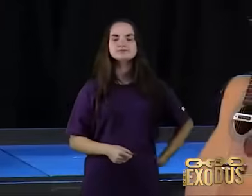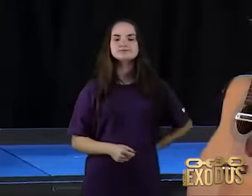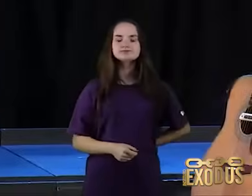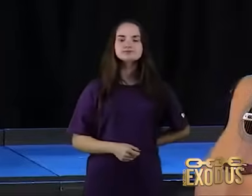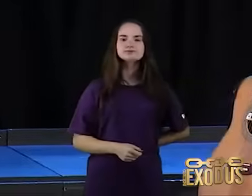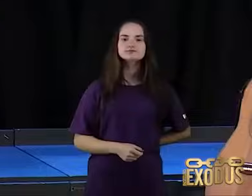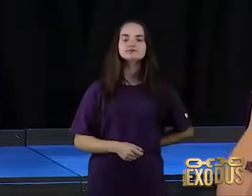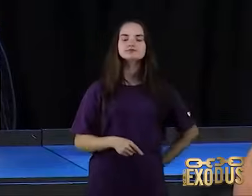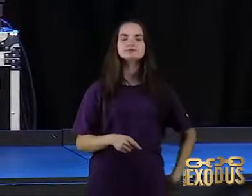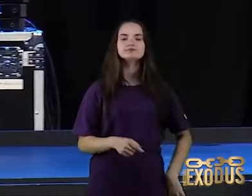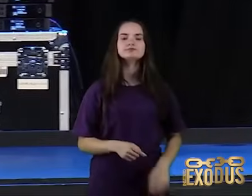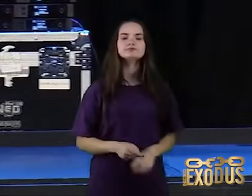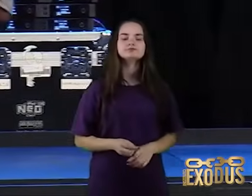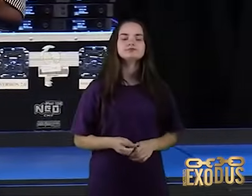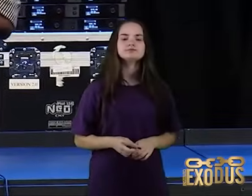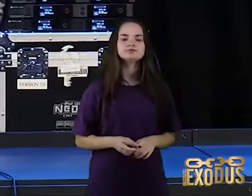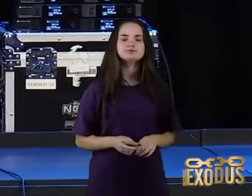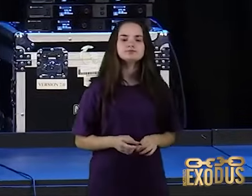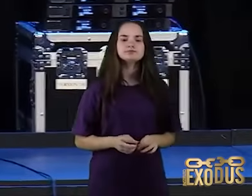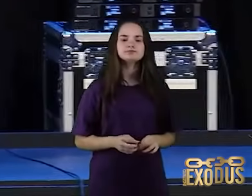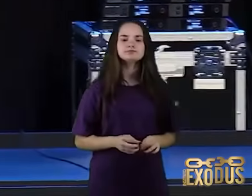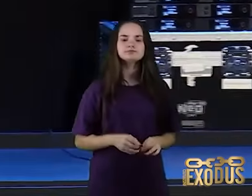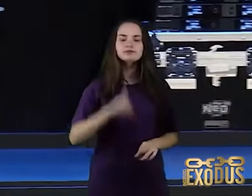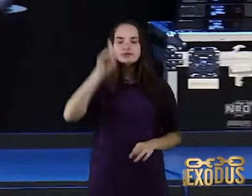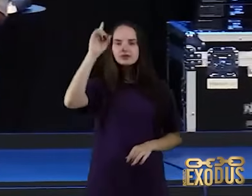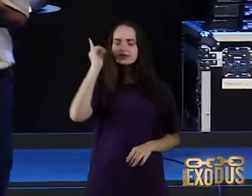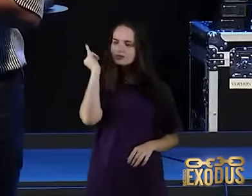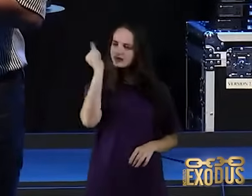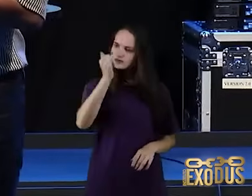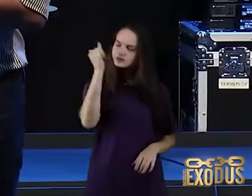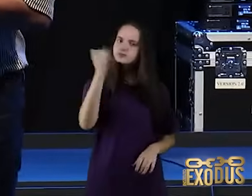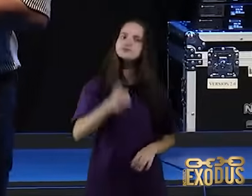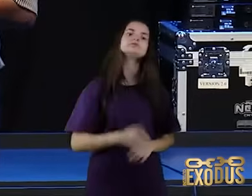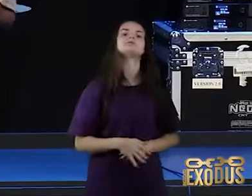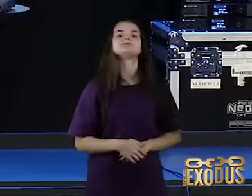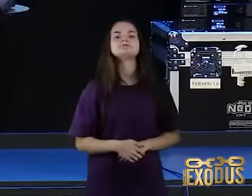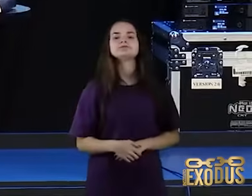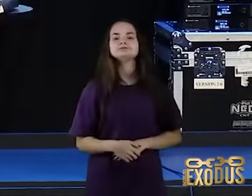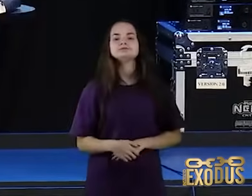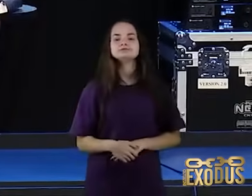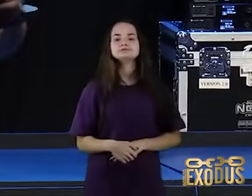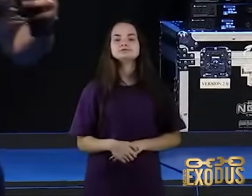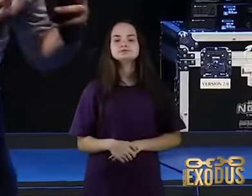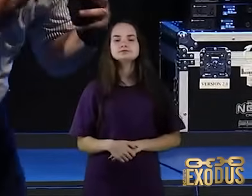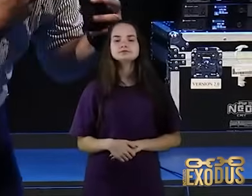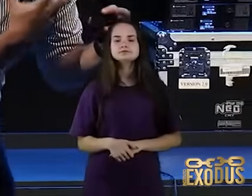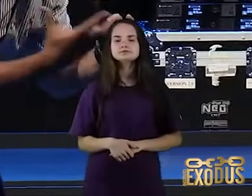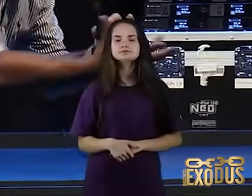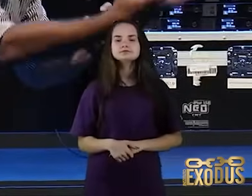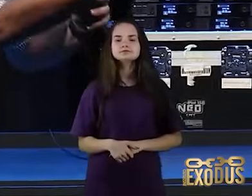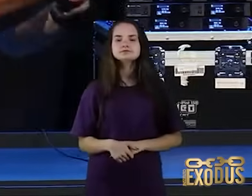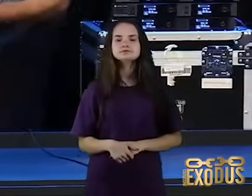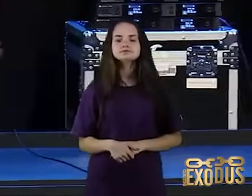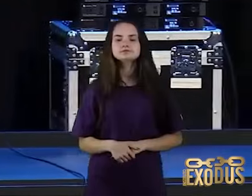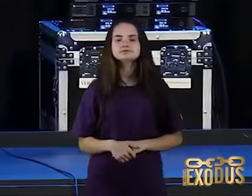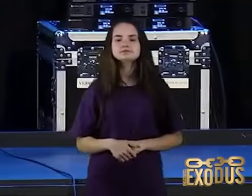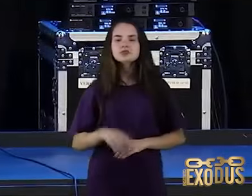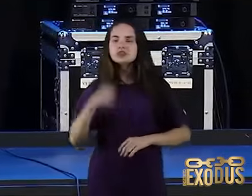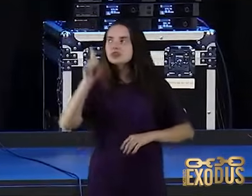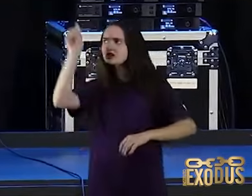você constrói Deus é que fala isso Deus diz ó não haverá Nada impossível para